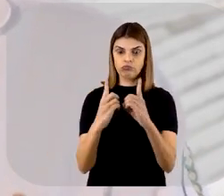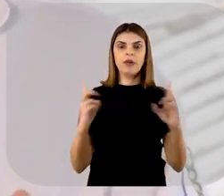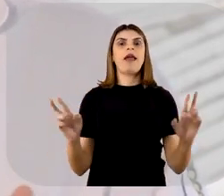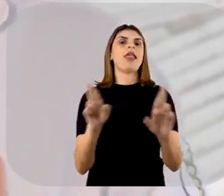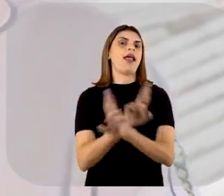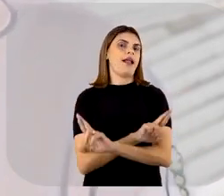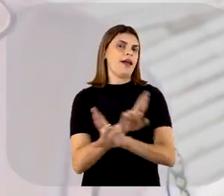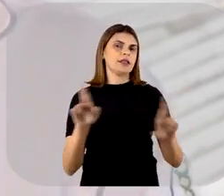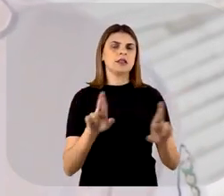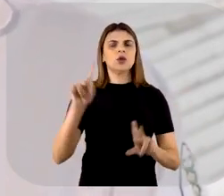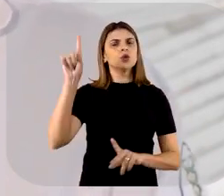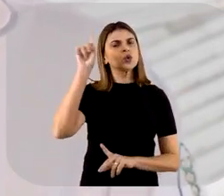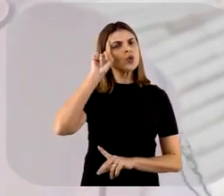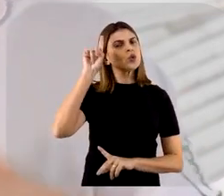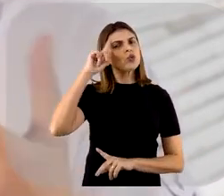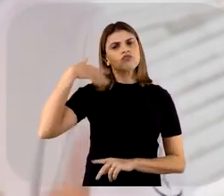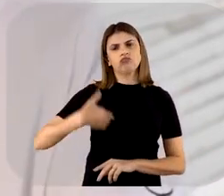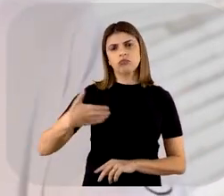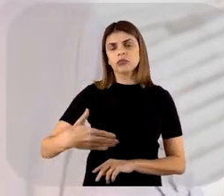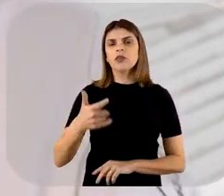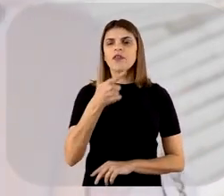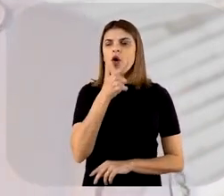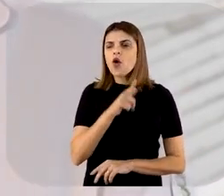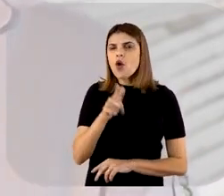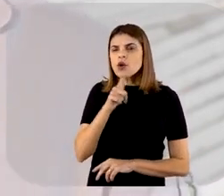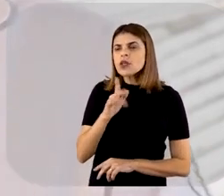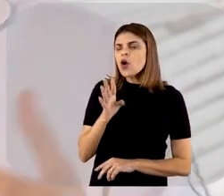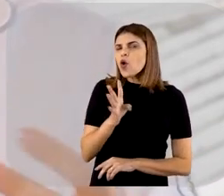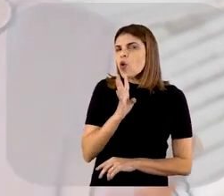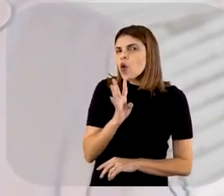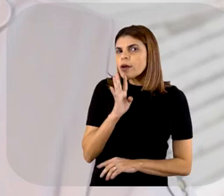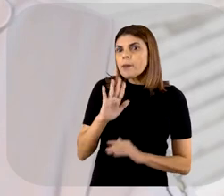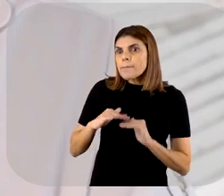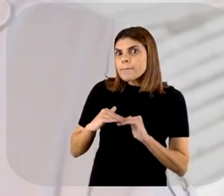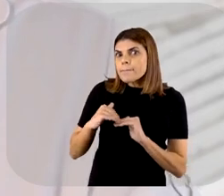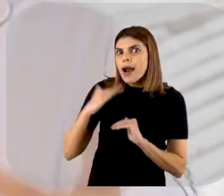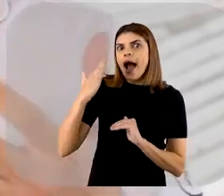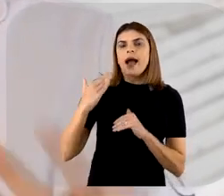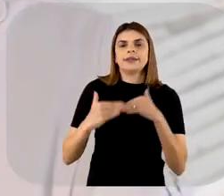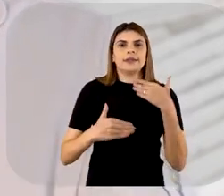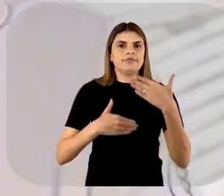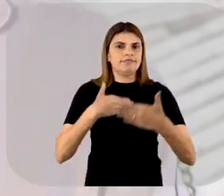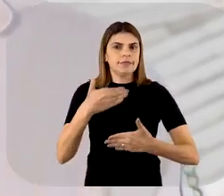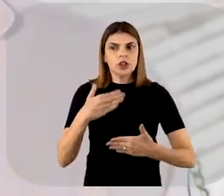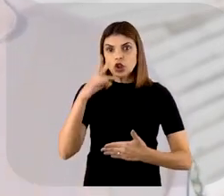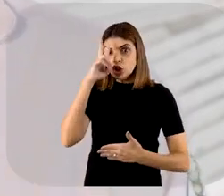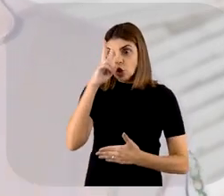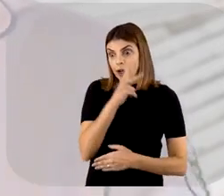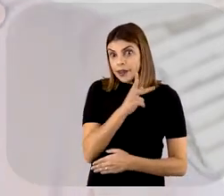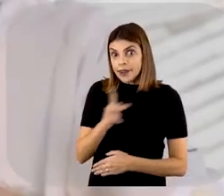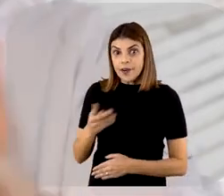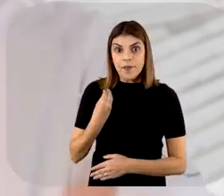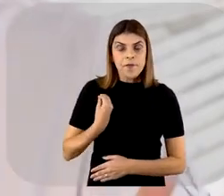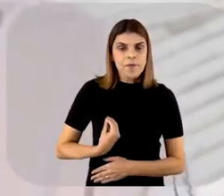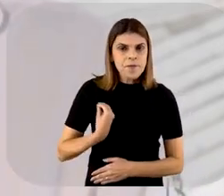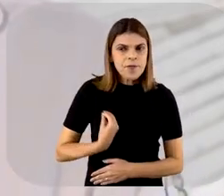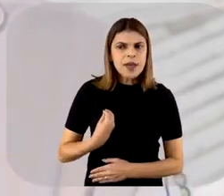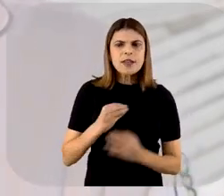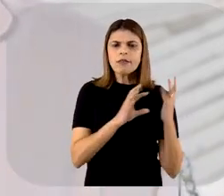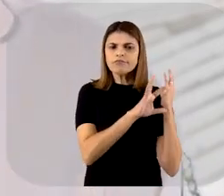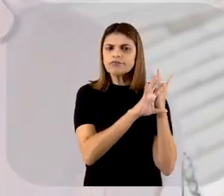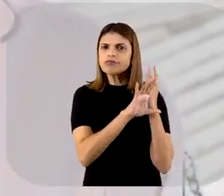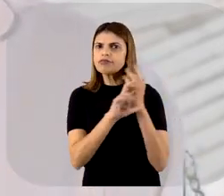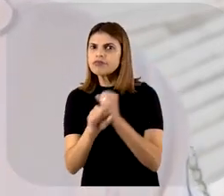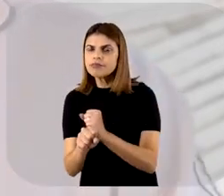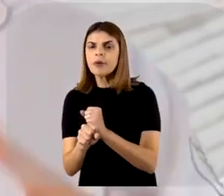essa relação diária, porque é aí que você vai conhecer a história de vida, né, a biografia de